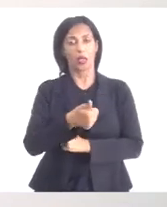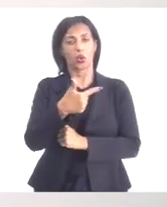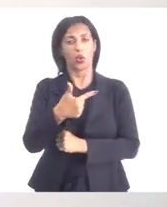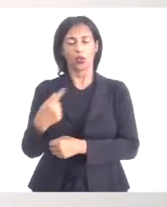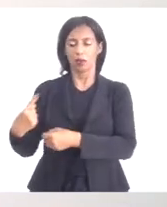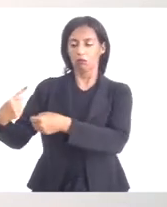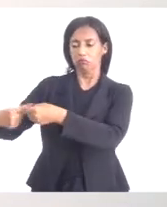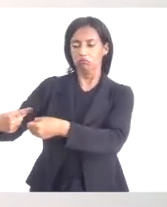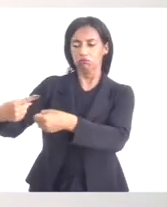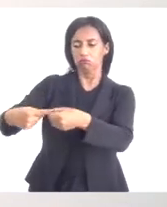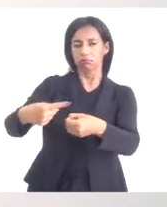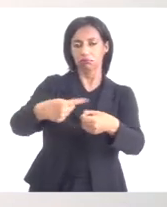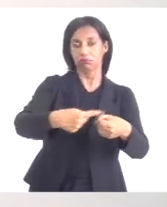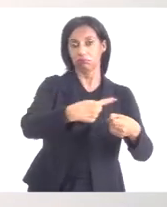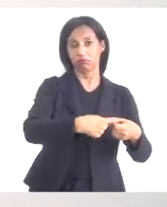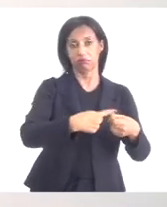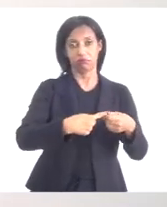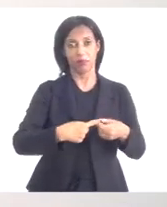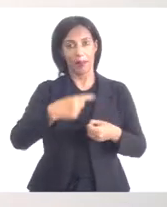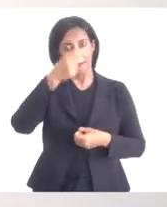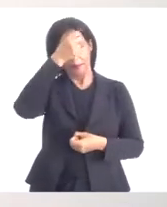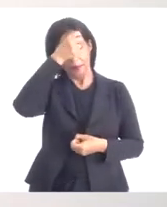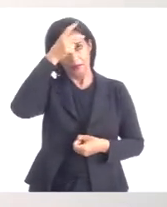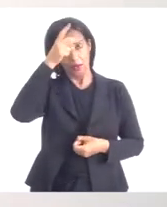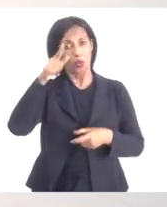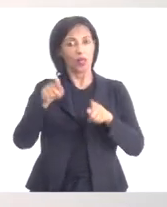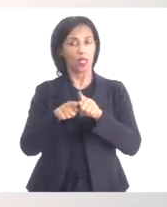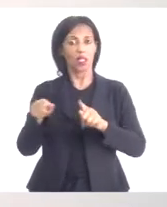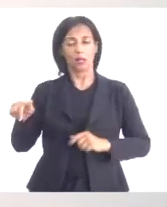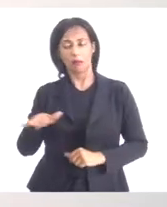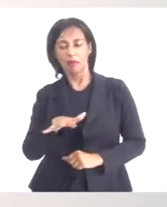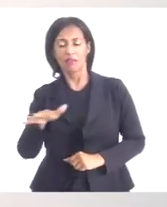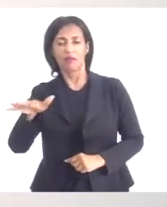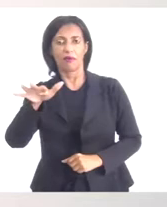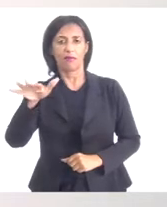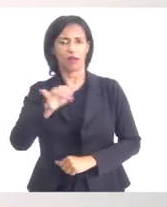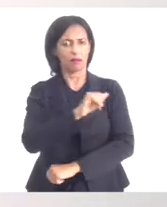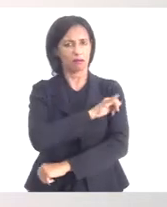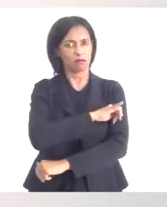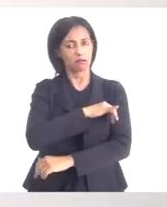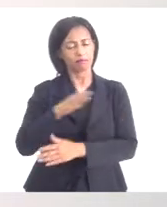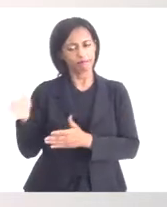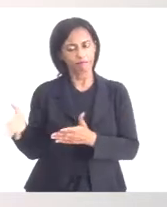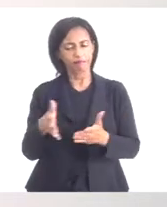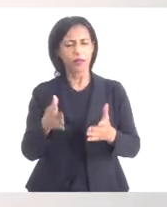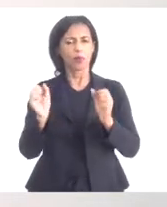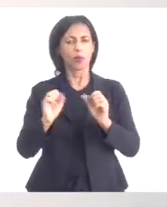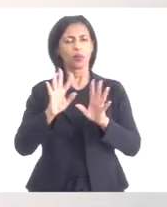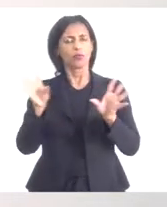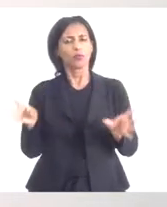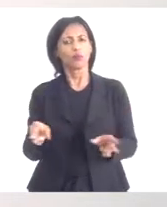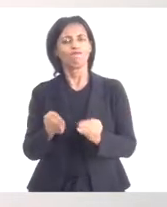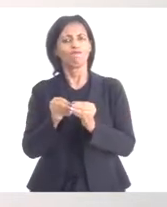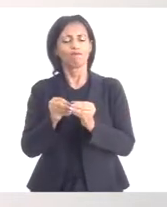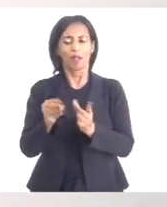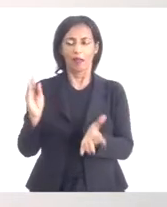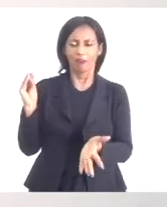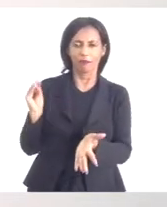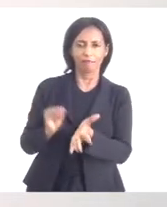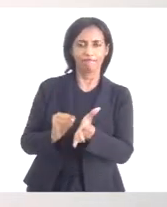municípios e comunidades favelas do Rio de Janeiro e a gente pode concluir a